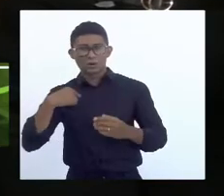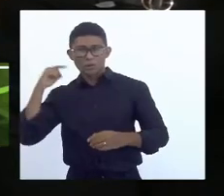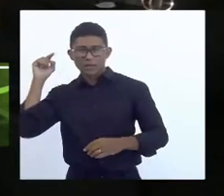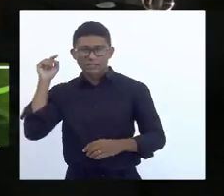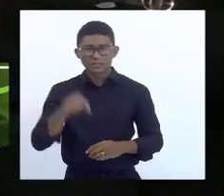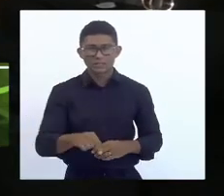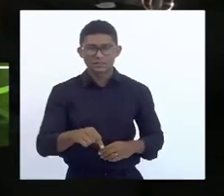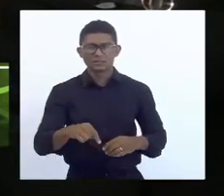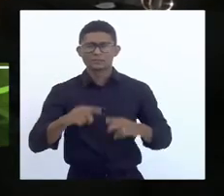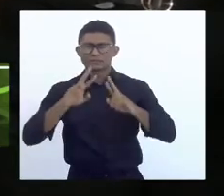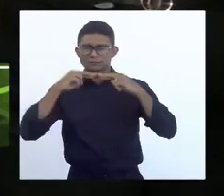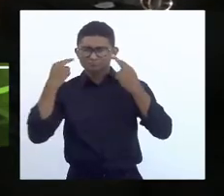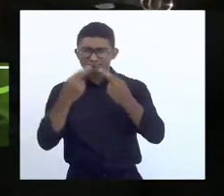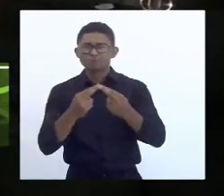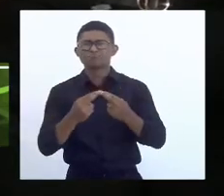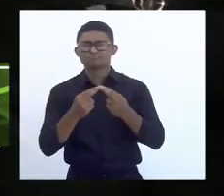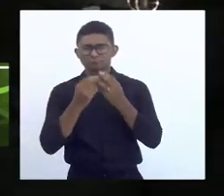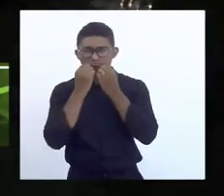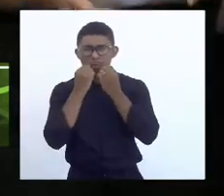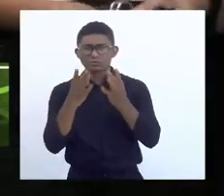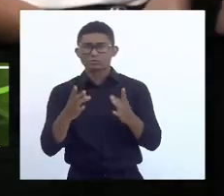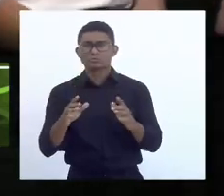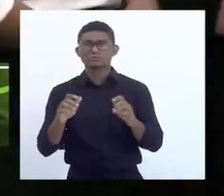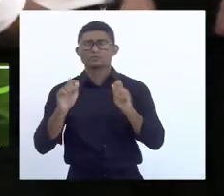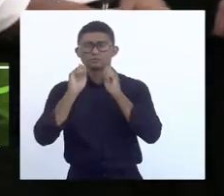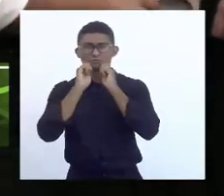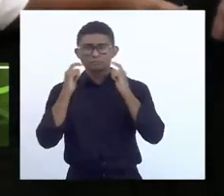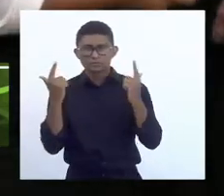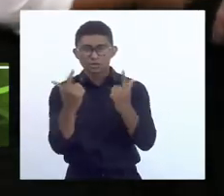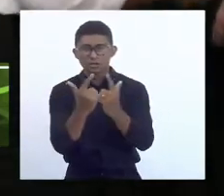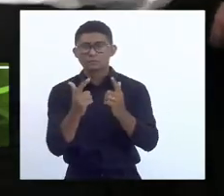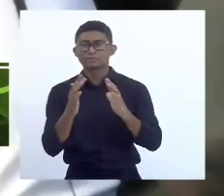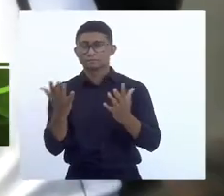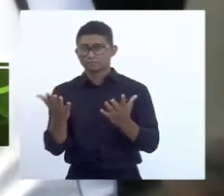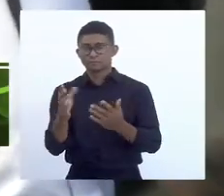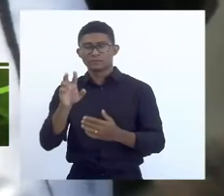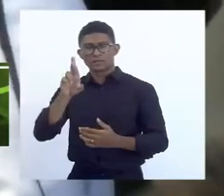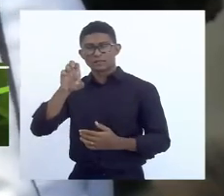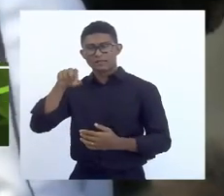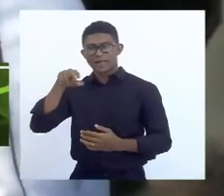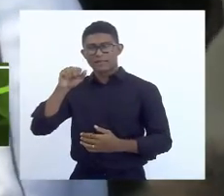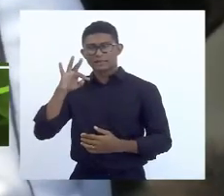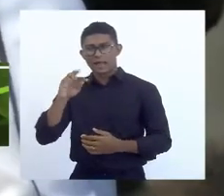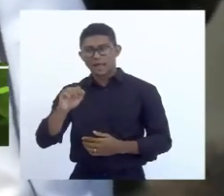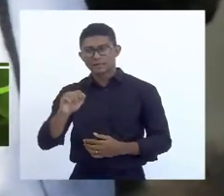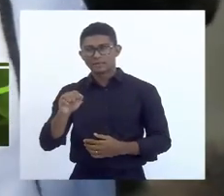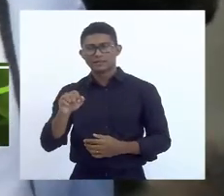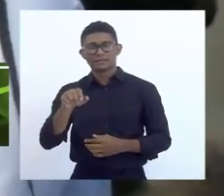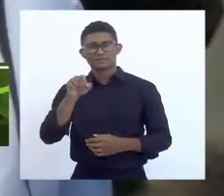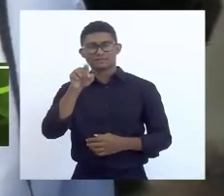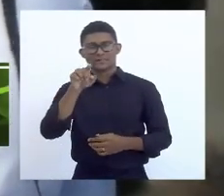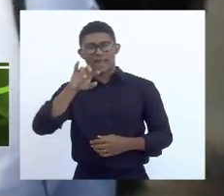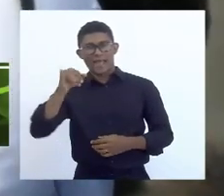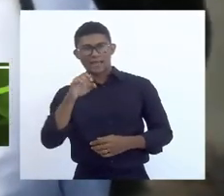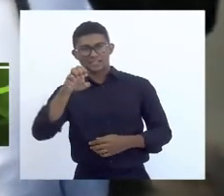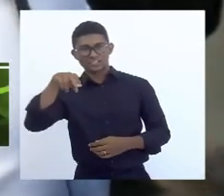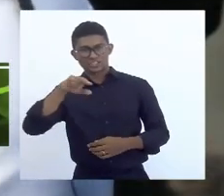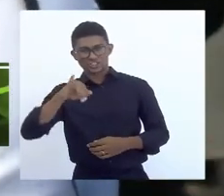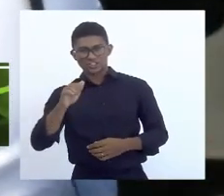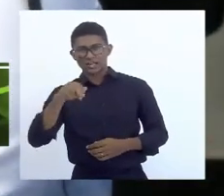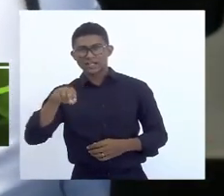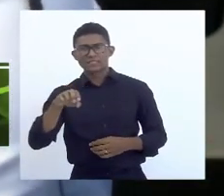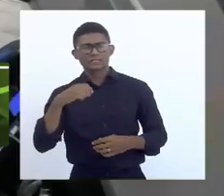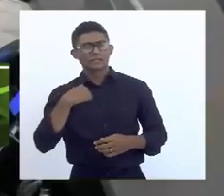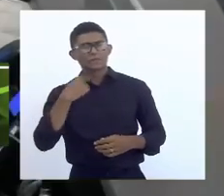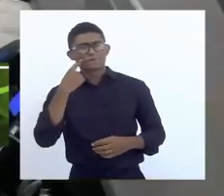nesta audiência pública. Faço o encaminhamento, deputada Renata e deputada enfermeira Rejane, de buscar parceria junto à UF,